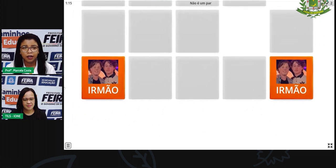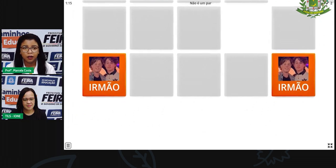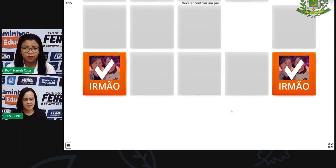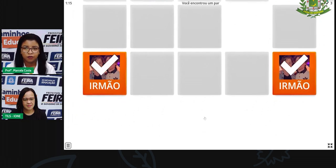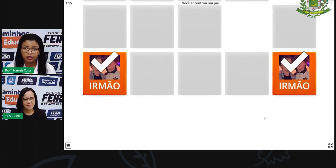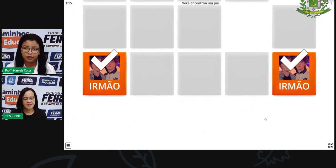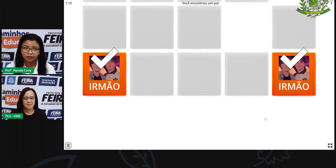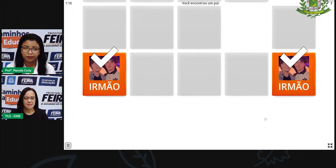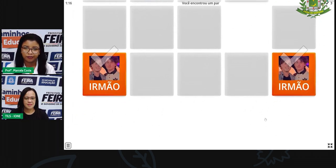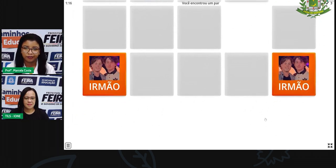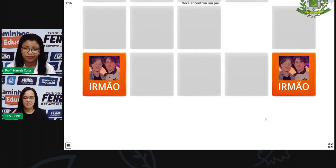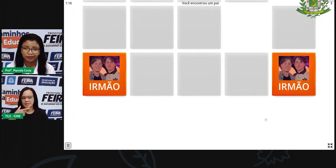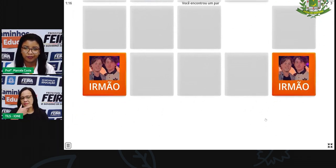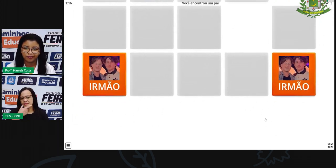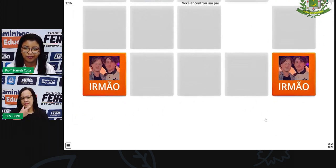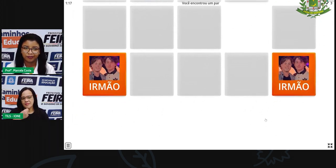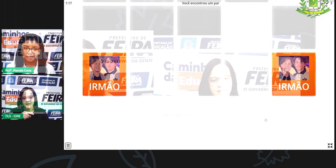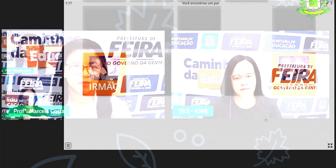Irmãos.